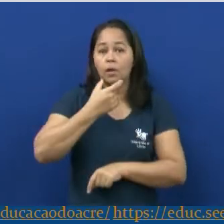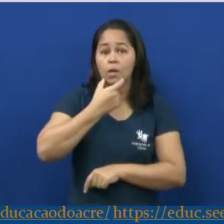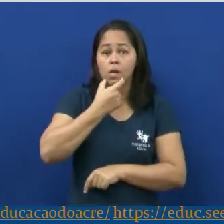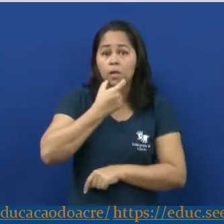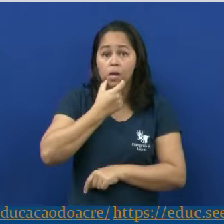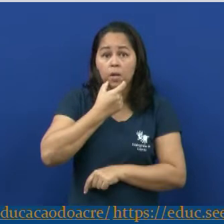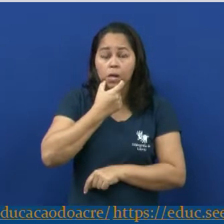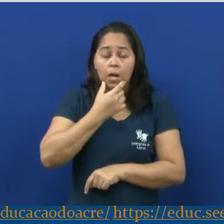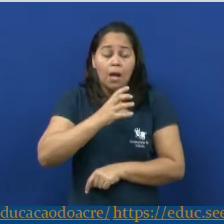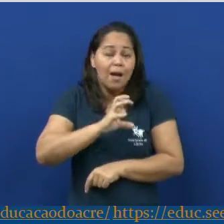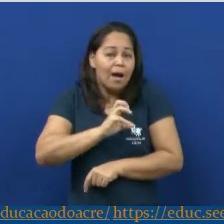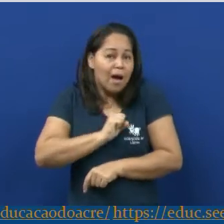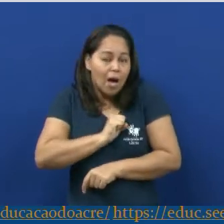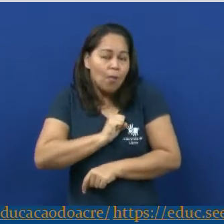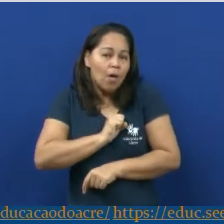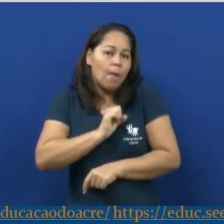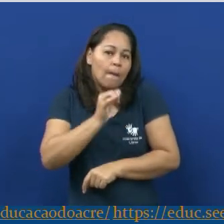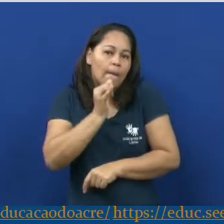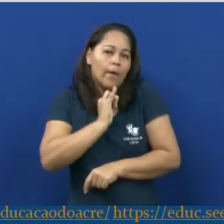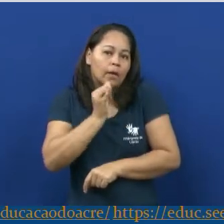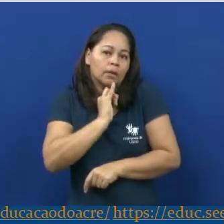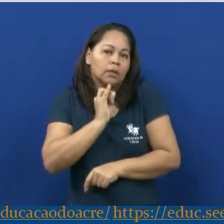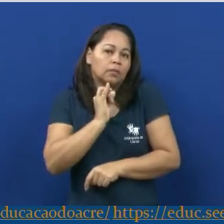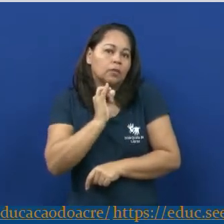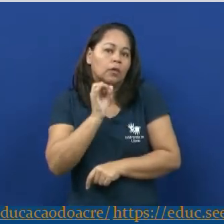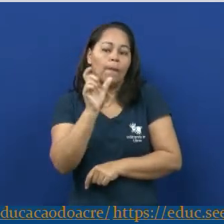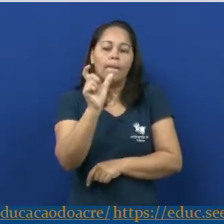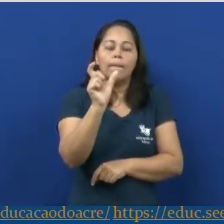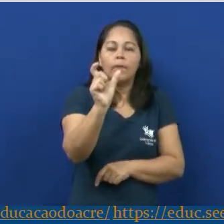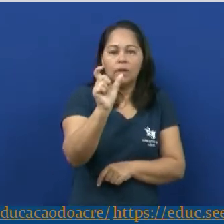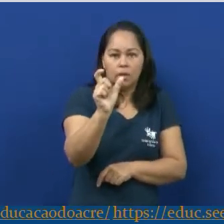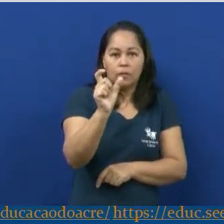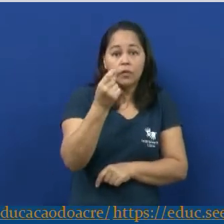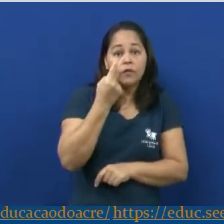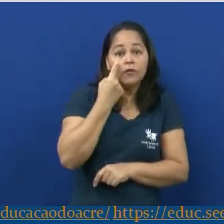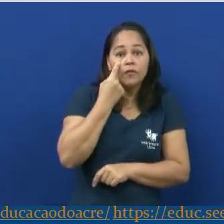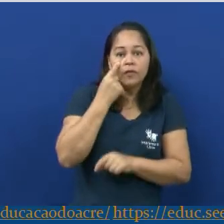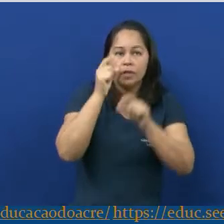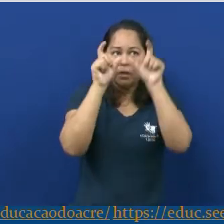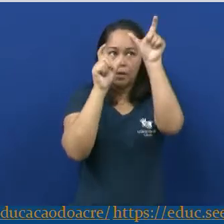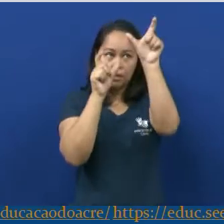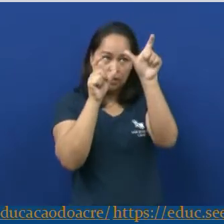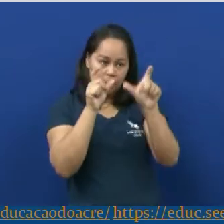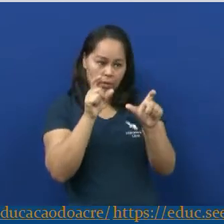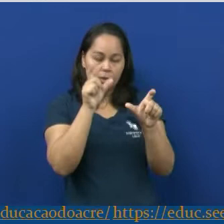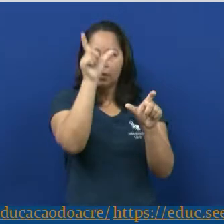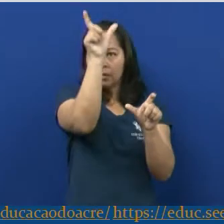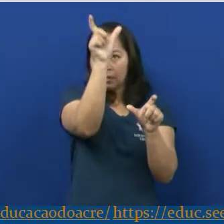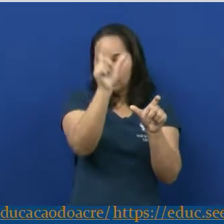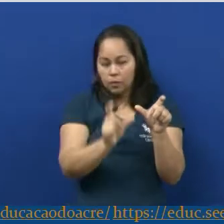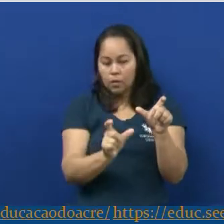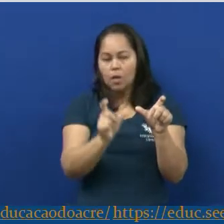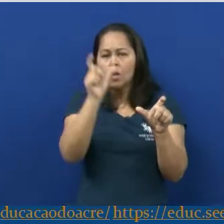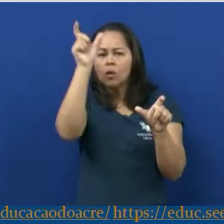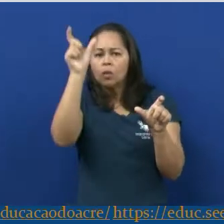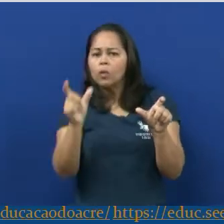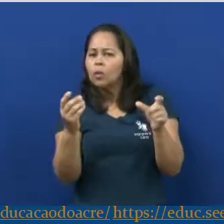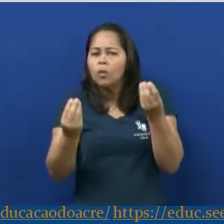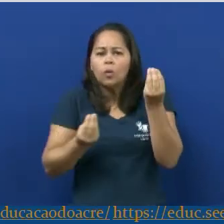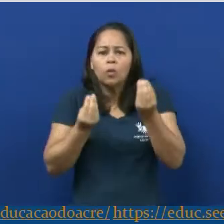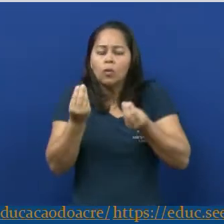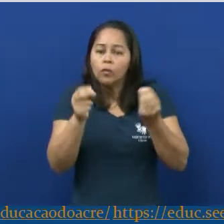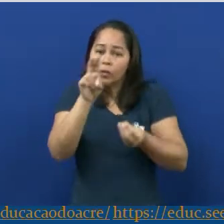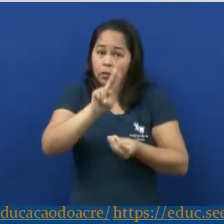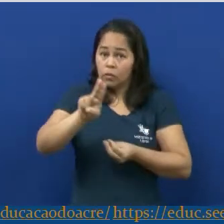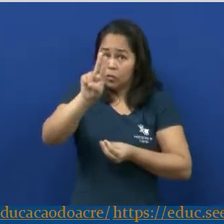eles amam fazer contração de palavras e aí na tabelinha ao lado eu coloquei para você como fica a